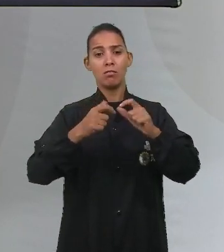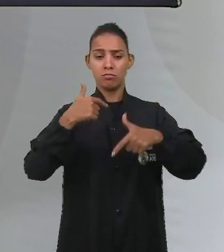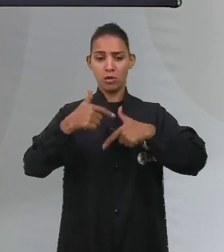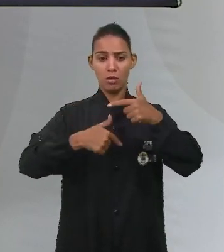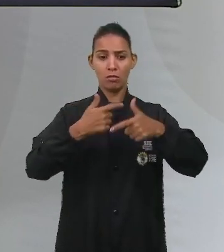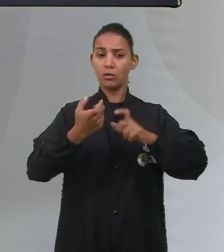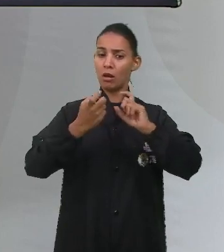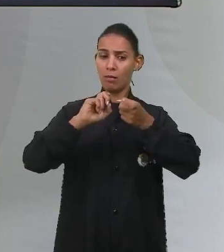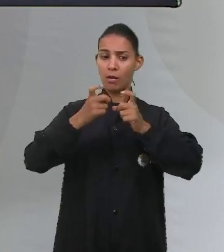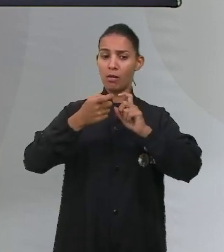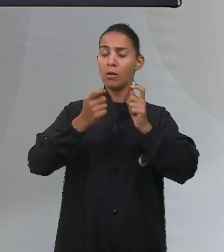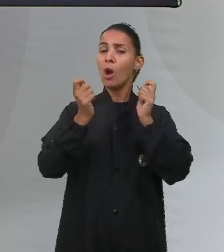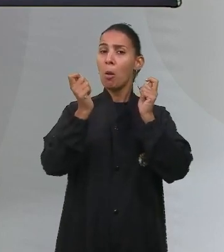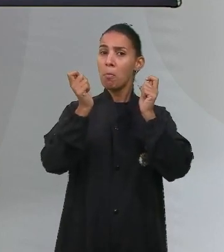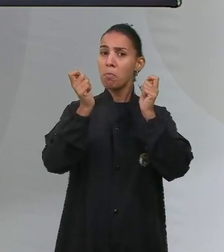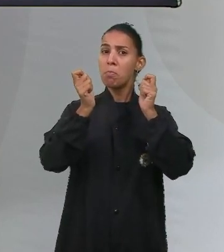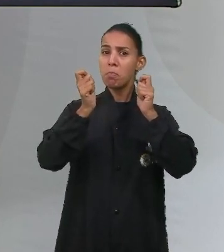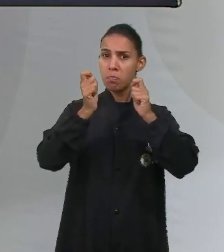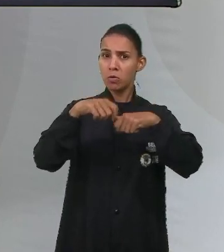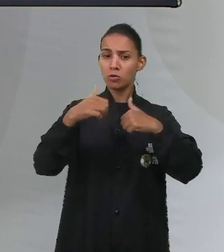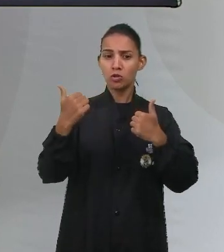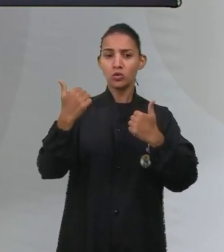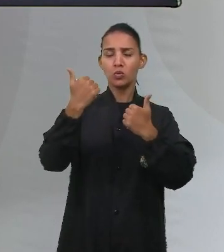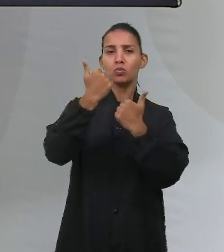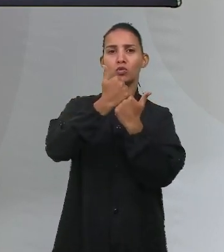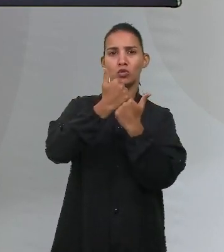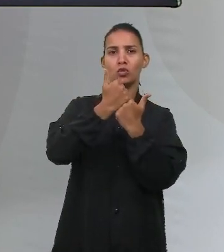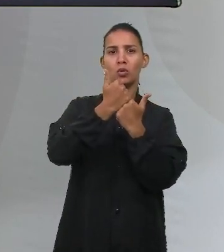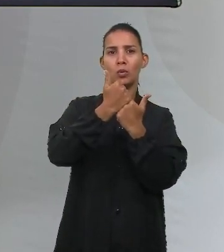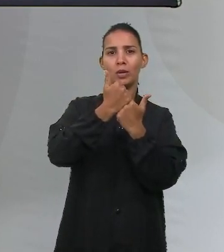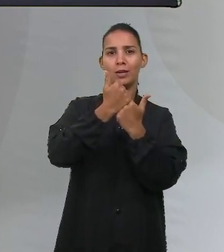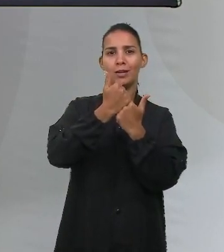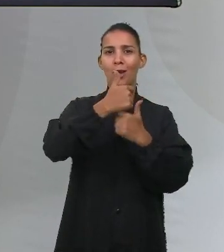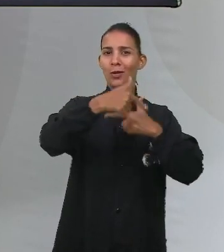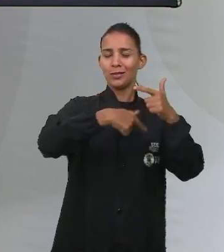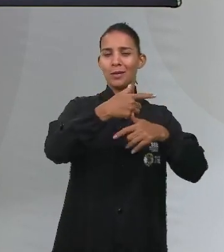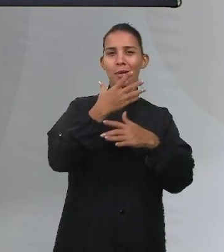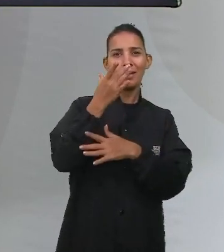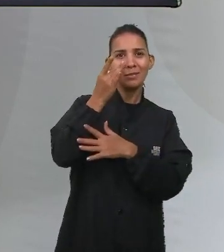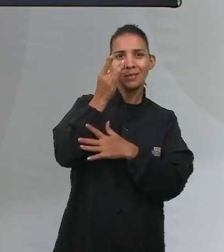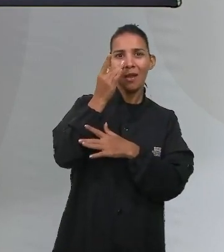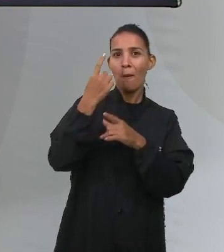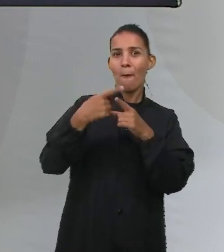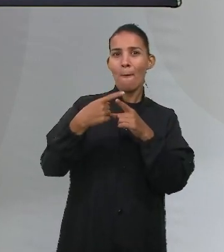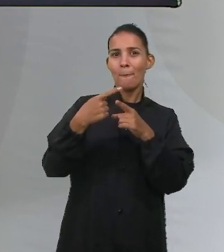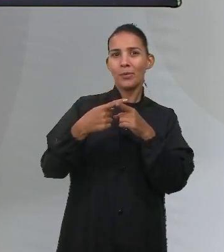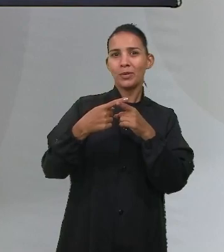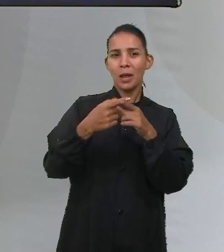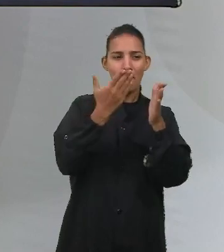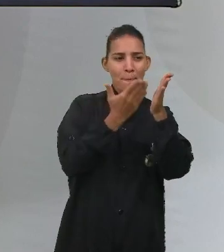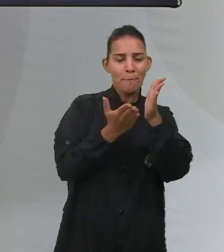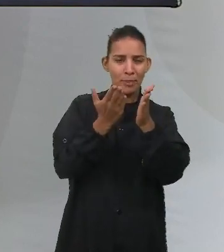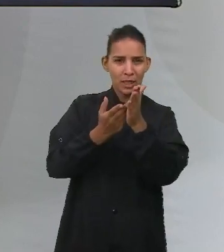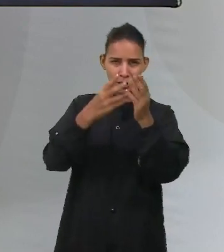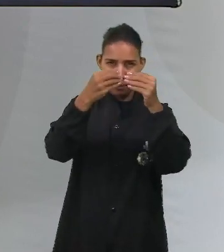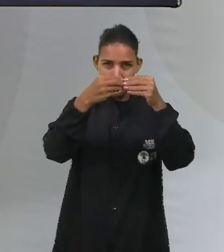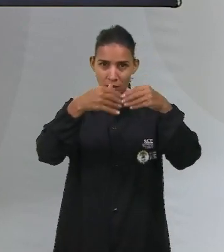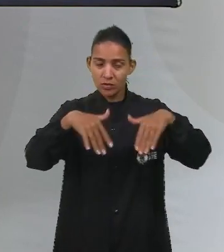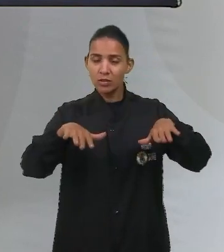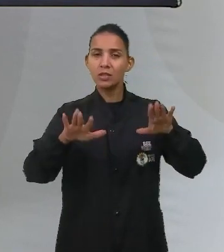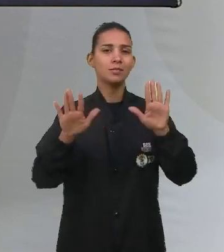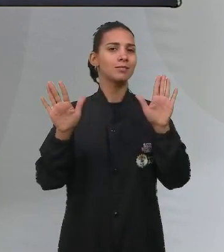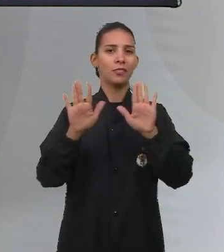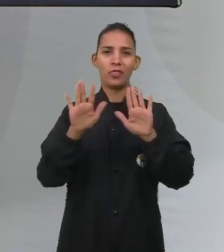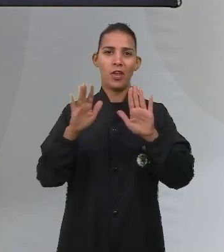remoto, ele foi bastante produtivo e ele não comprometeu em nenhum caso o funcionamento